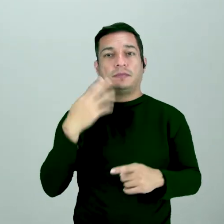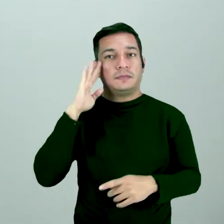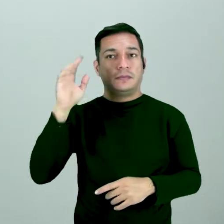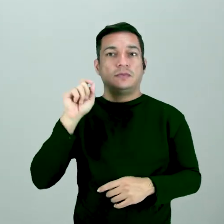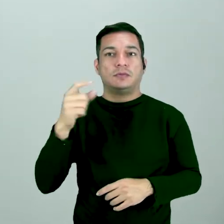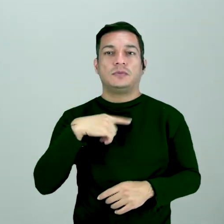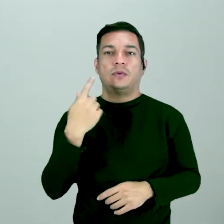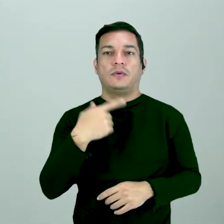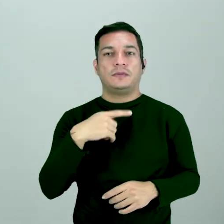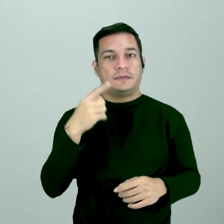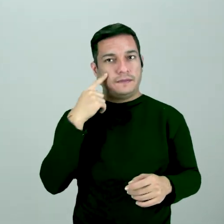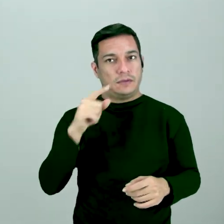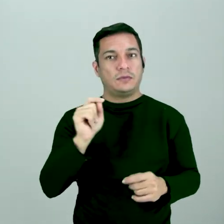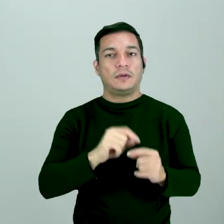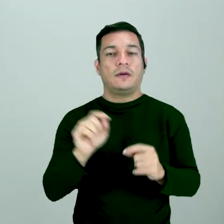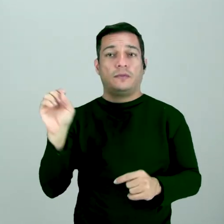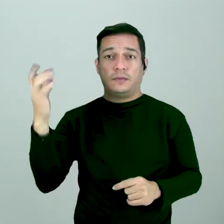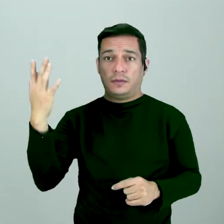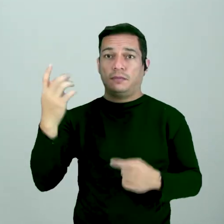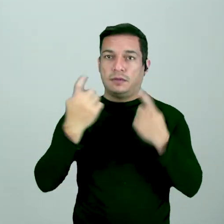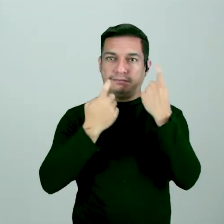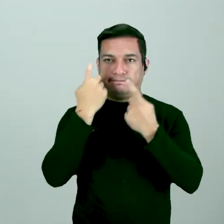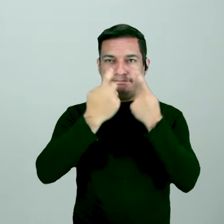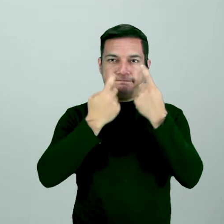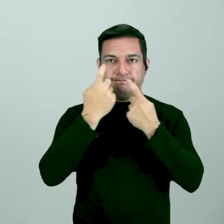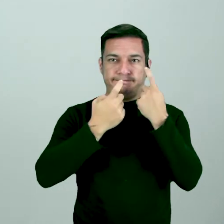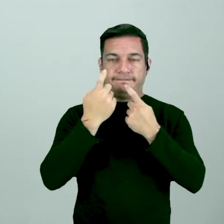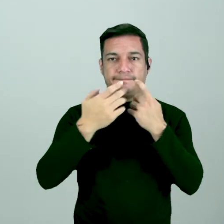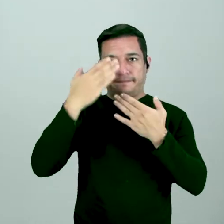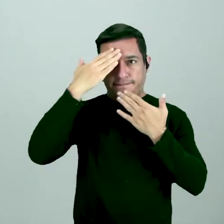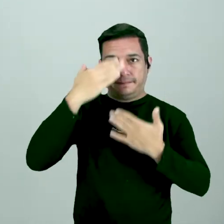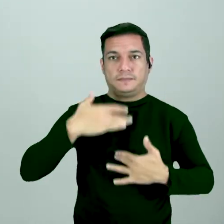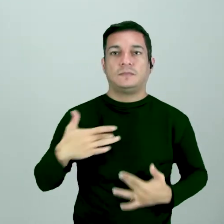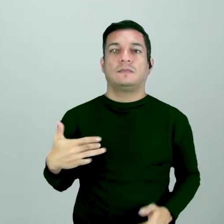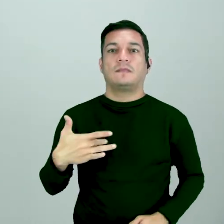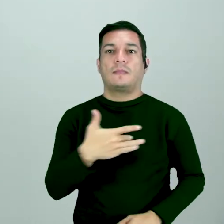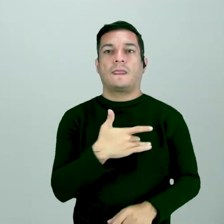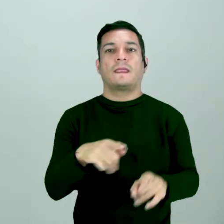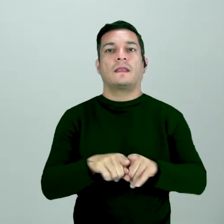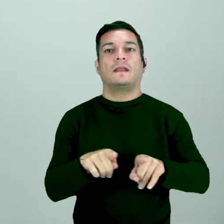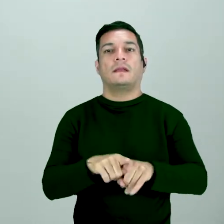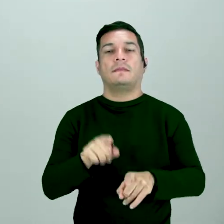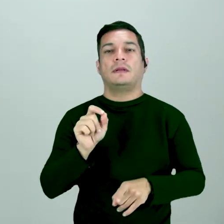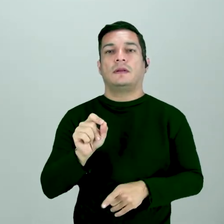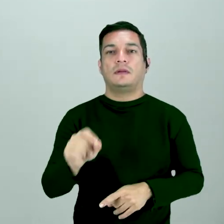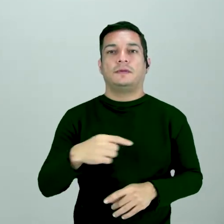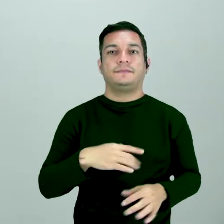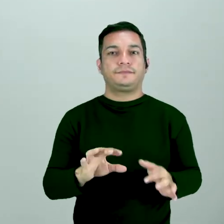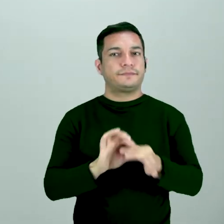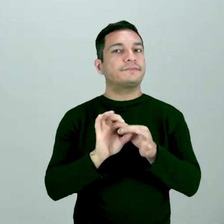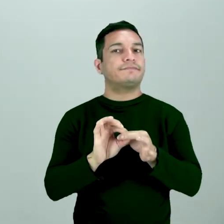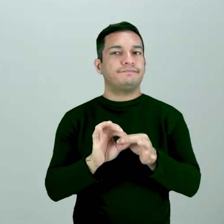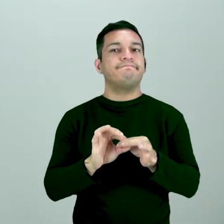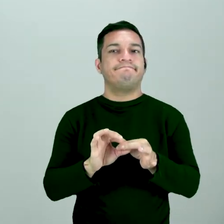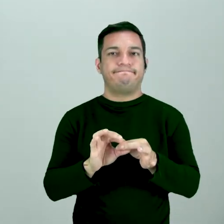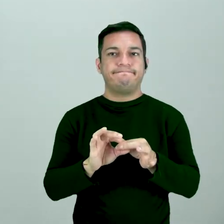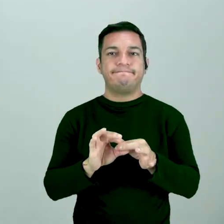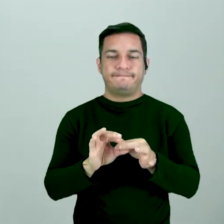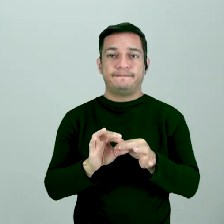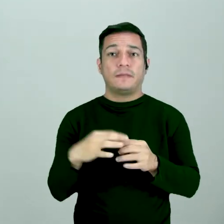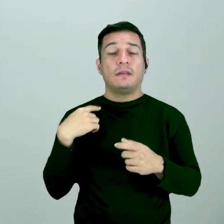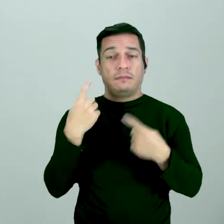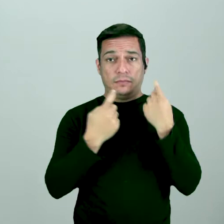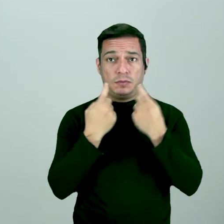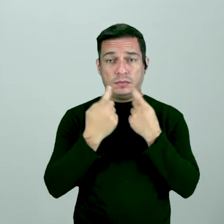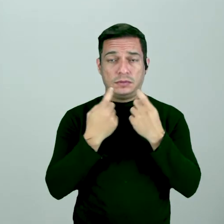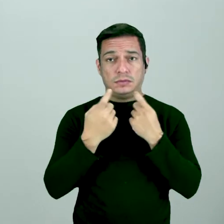um tempo em que a preocupação com o corpo e a saúde estão aí ligadas, né? Nós temos essas